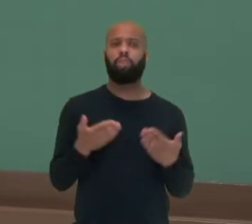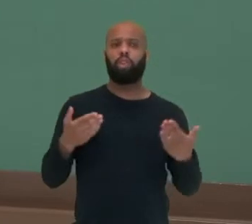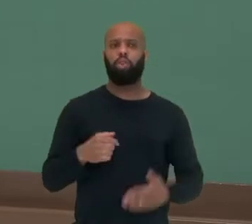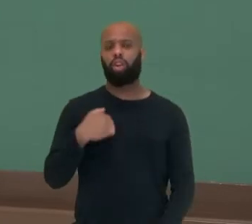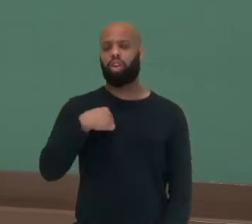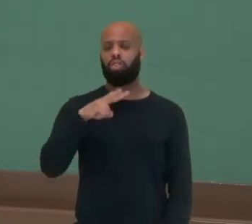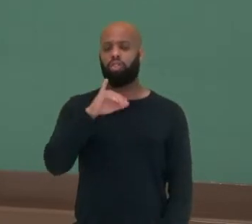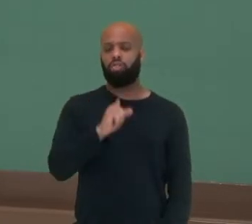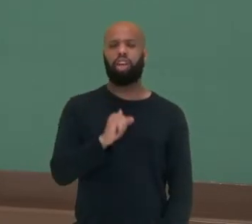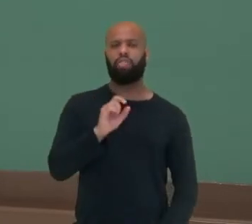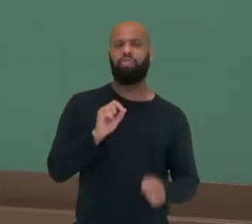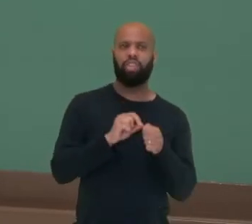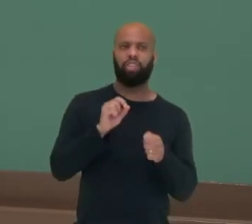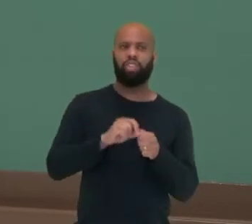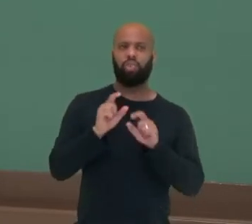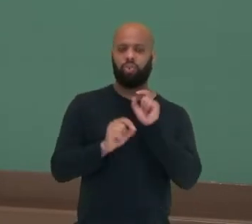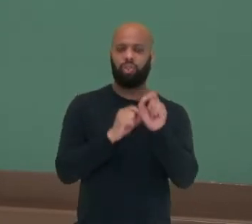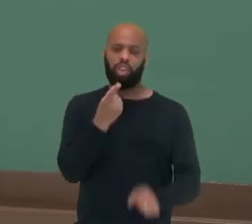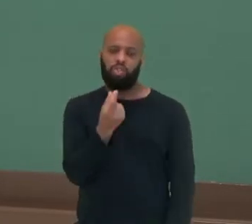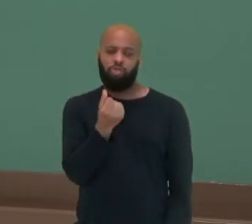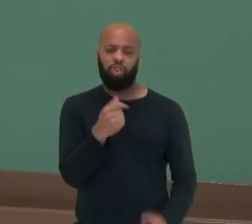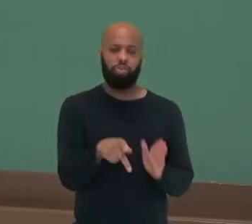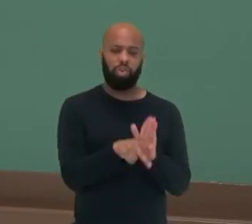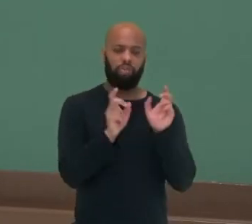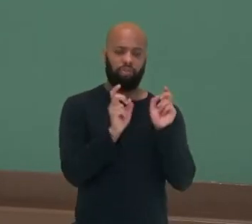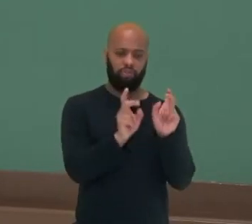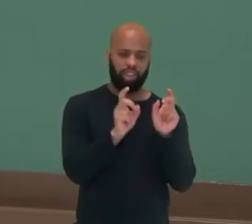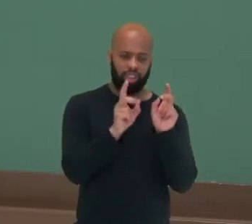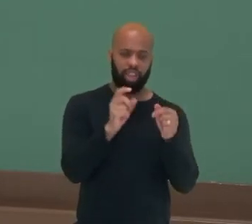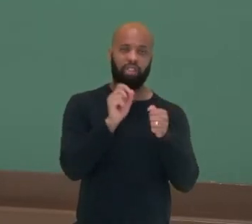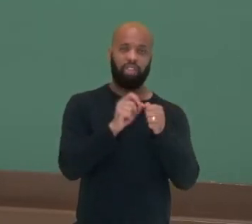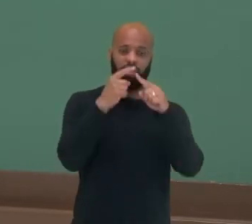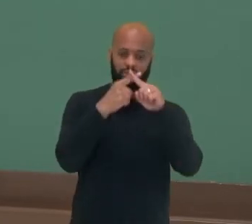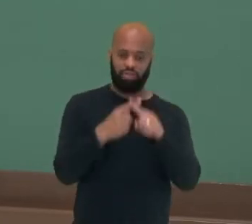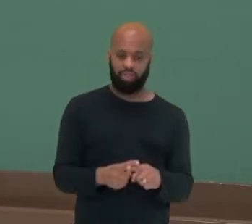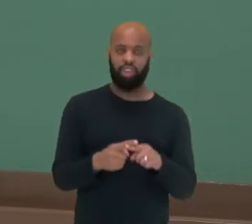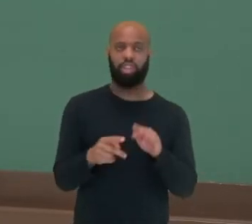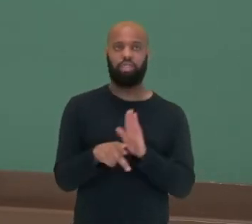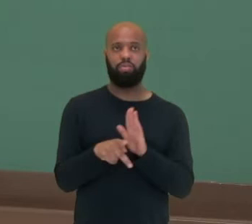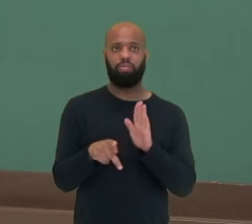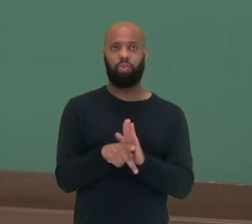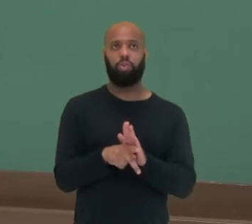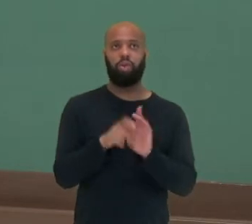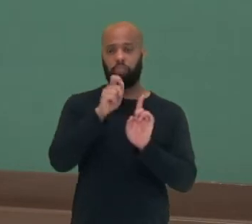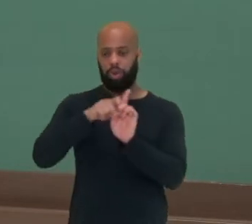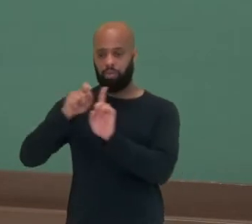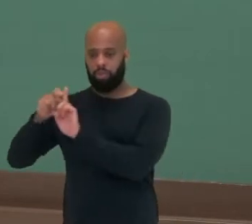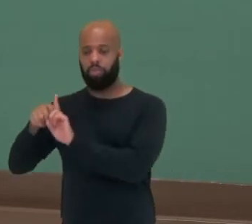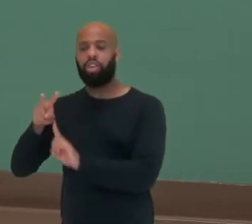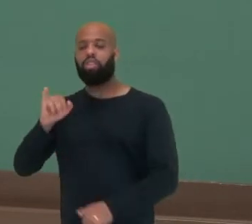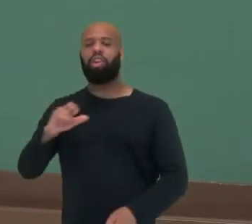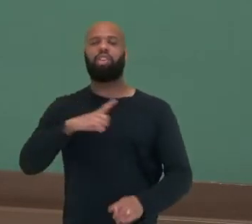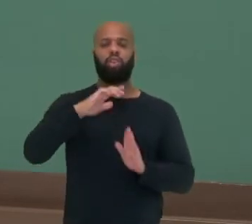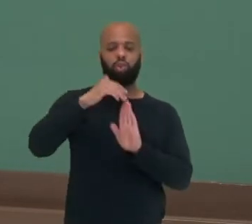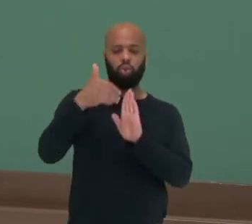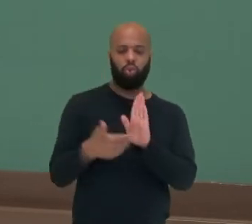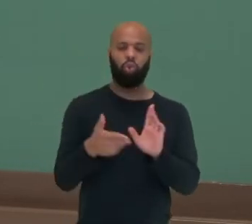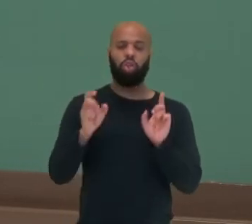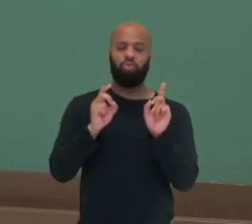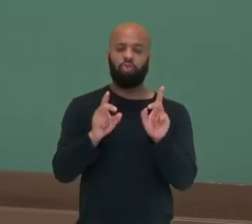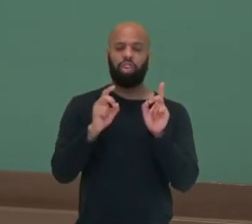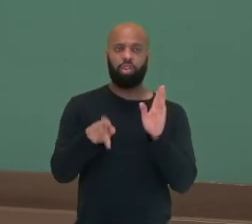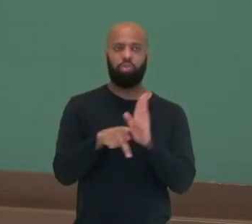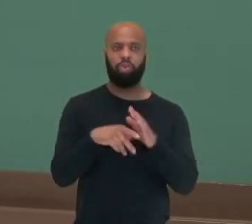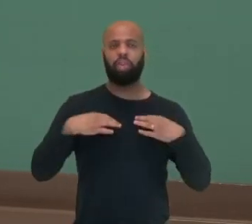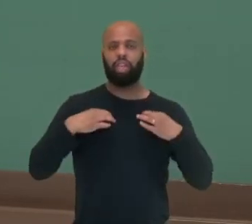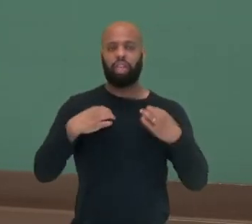eu definir o valor final de venda multiplicado pela unidade do mês, eu vou ter o total de vendas daquela